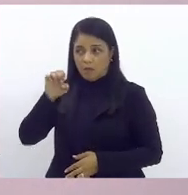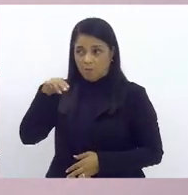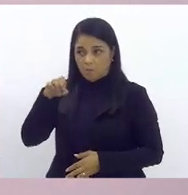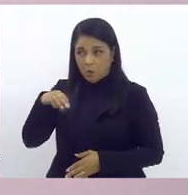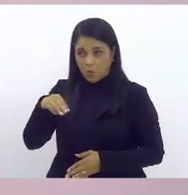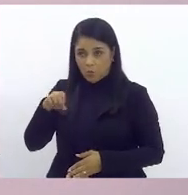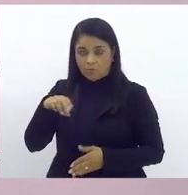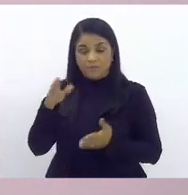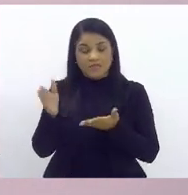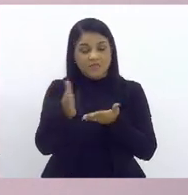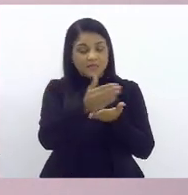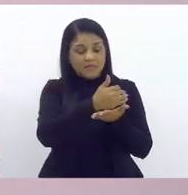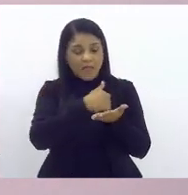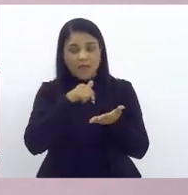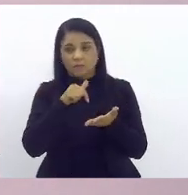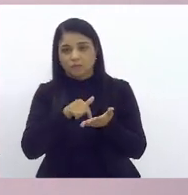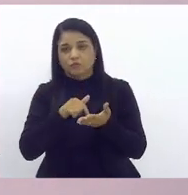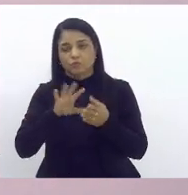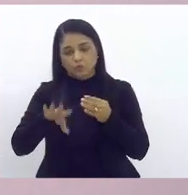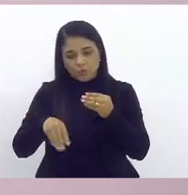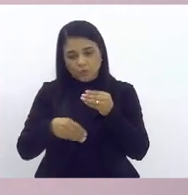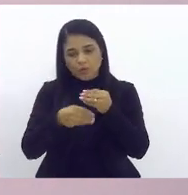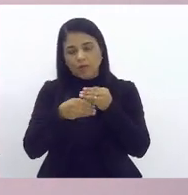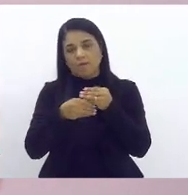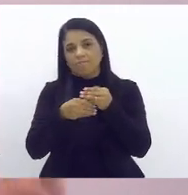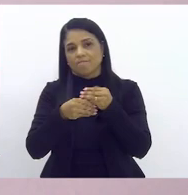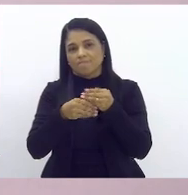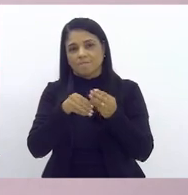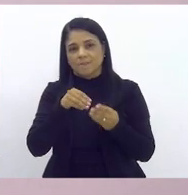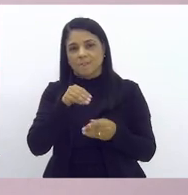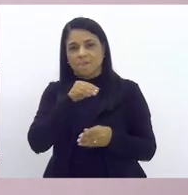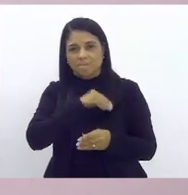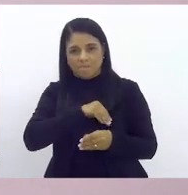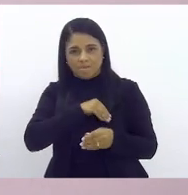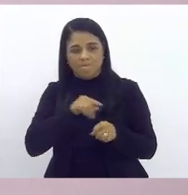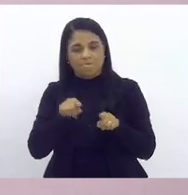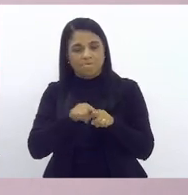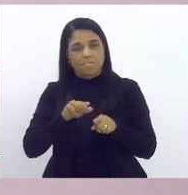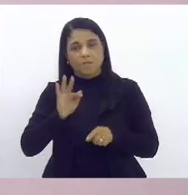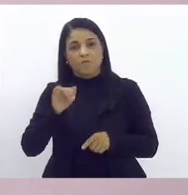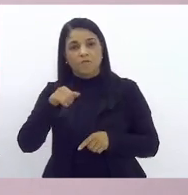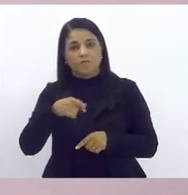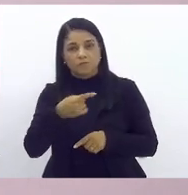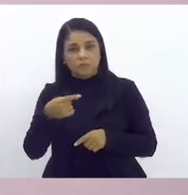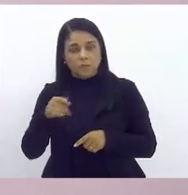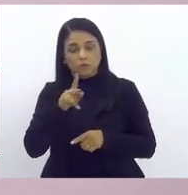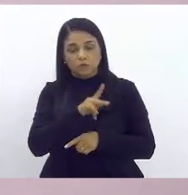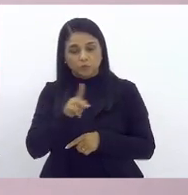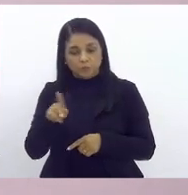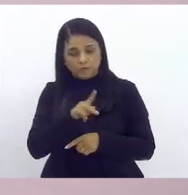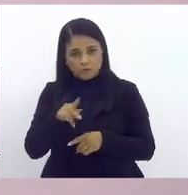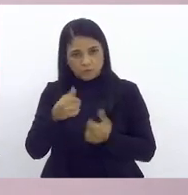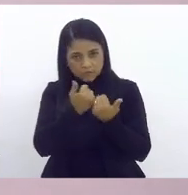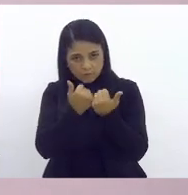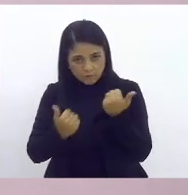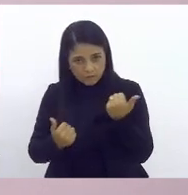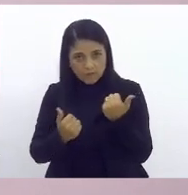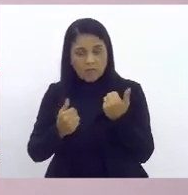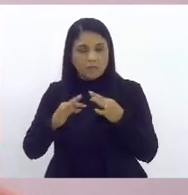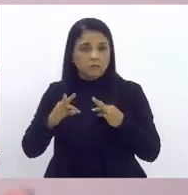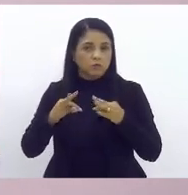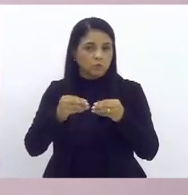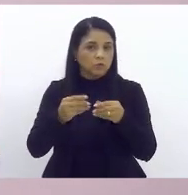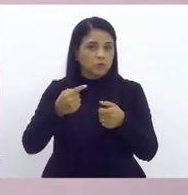dados sobre essa questão do enquadramento, que é algo que já deveria ter acontecido lá atrás, e os